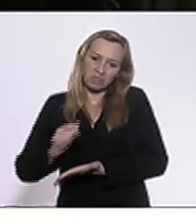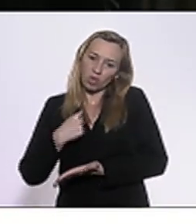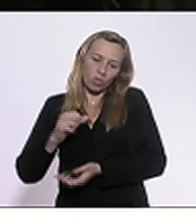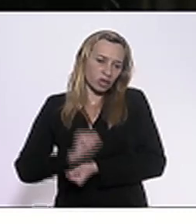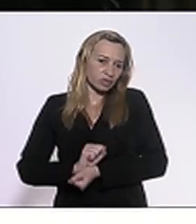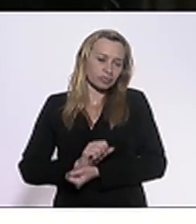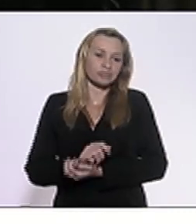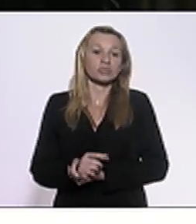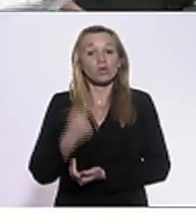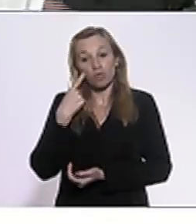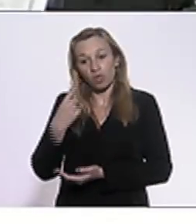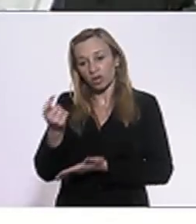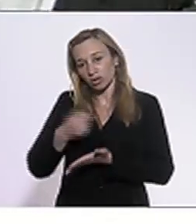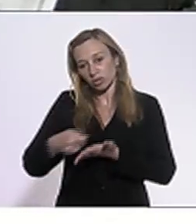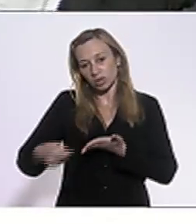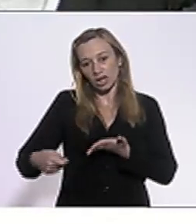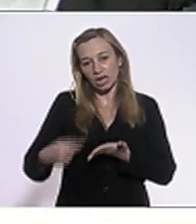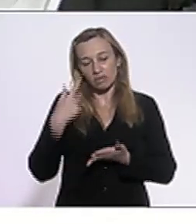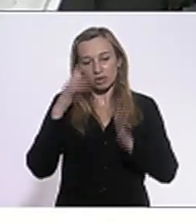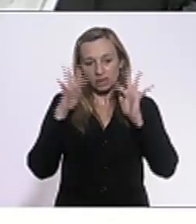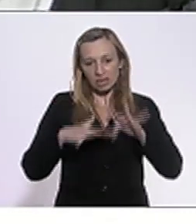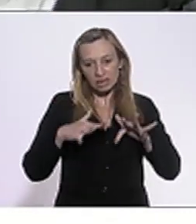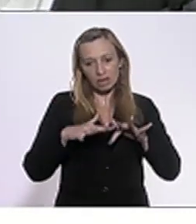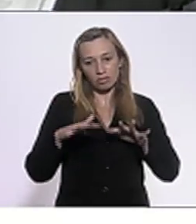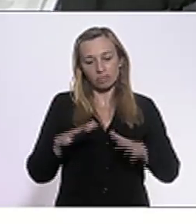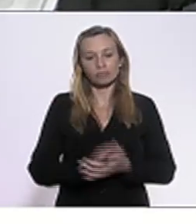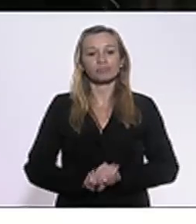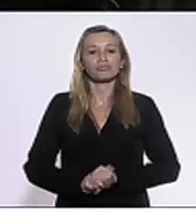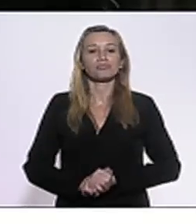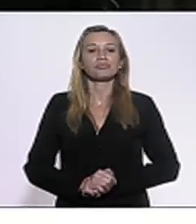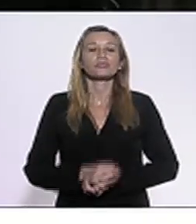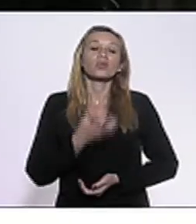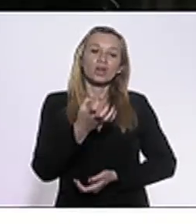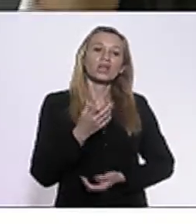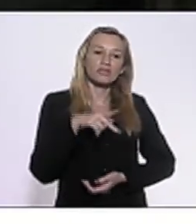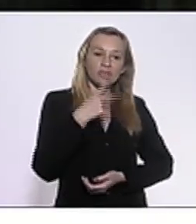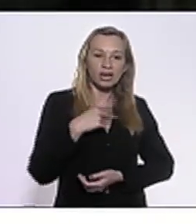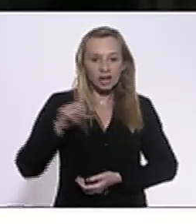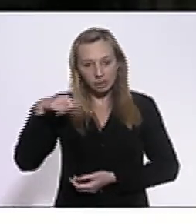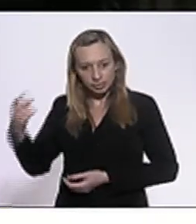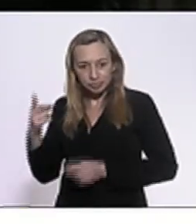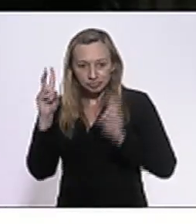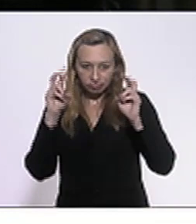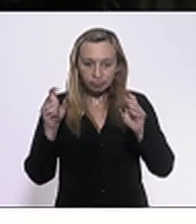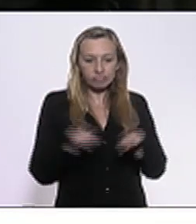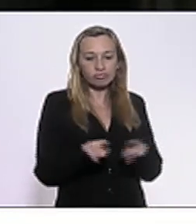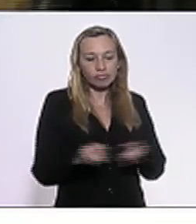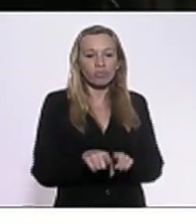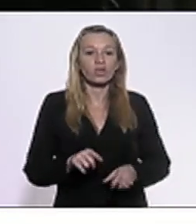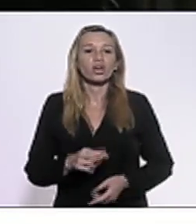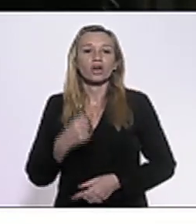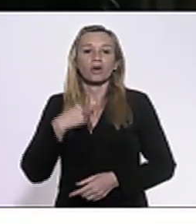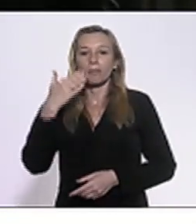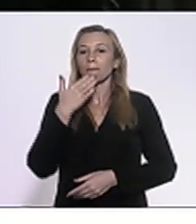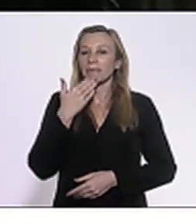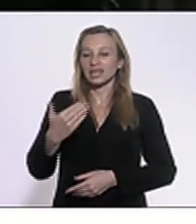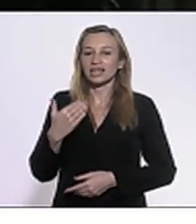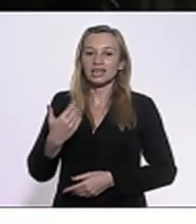Está anotado, vamos analisar com atenção aqui. Eu queria dizer uma outra coisa, eu mandei buscar lá no meu